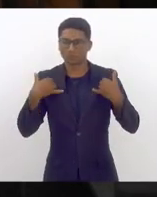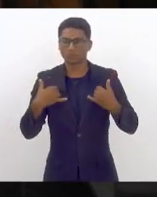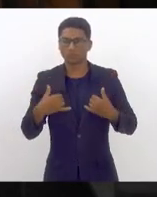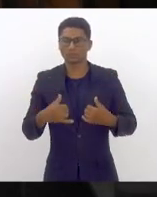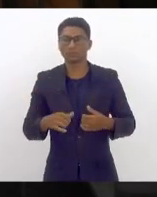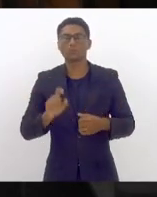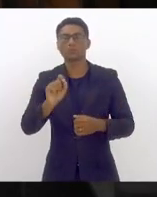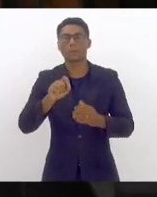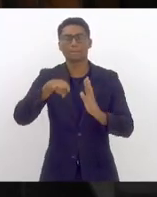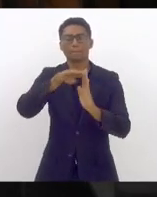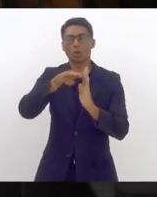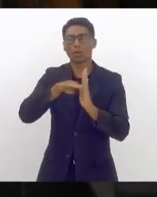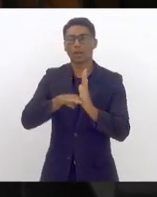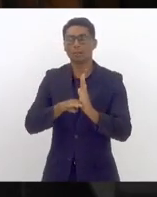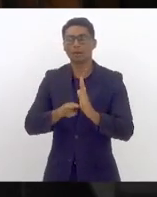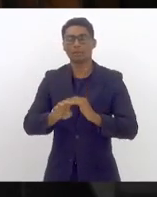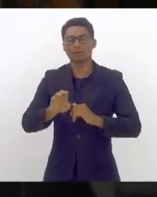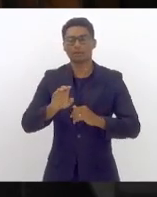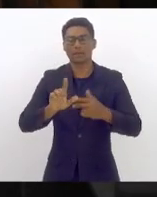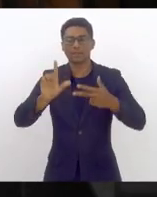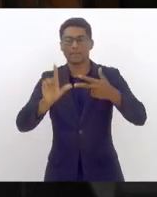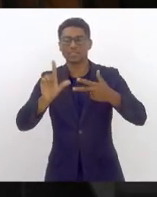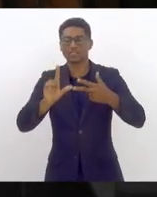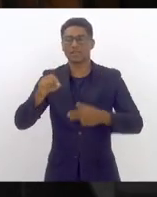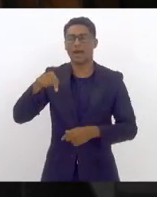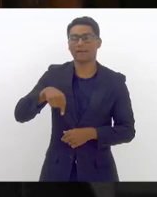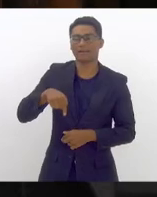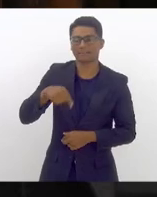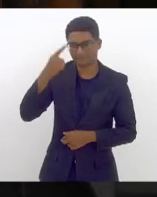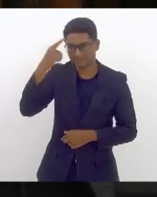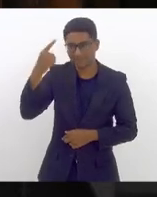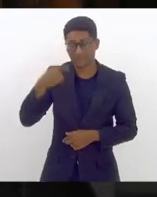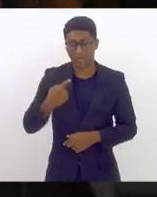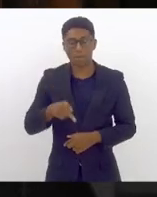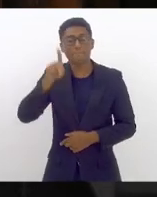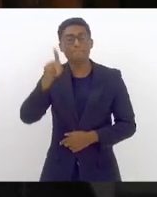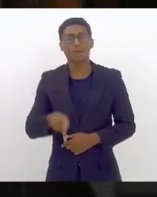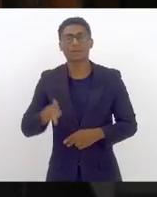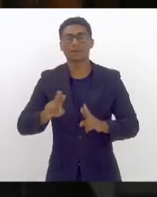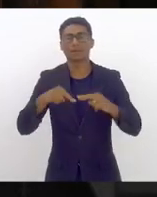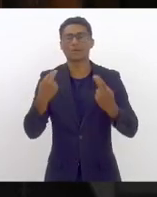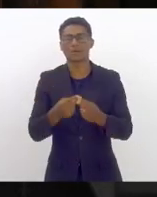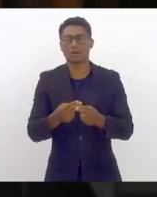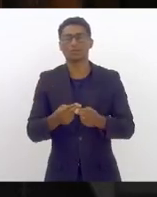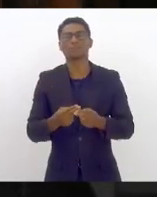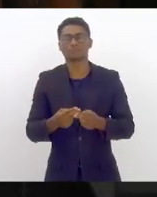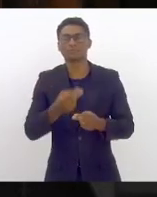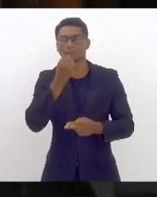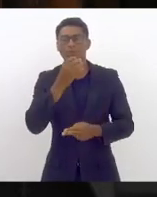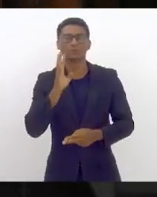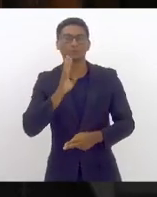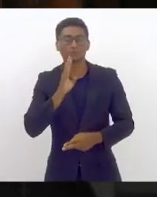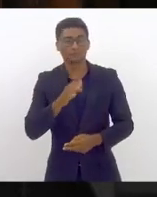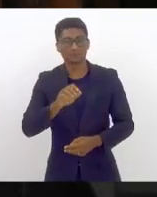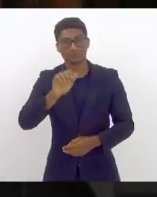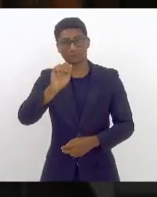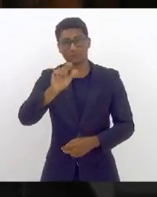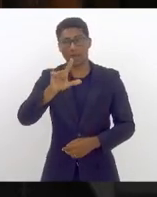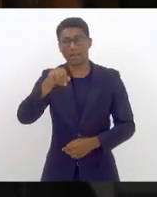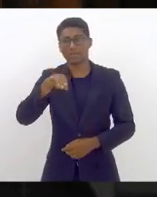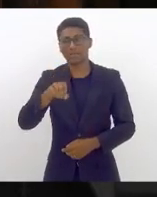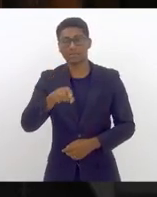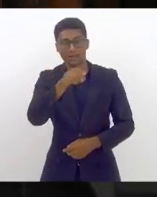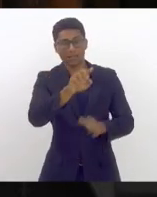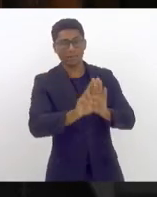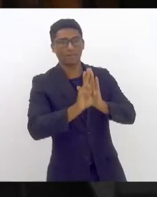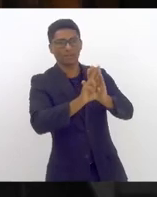aqui e presidir essa sessão inaugural foi muito bacana. Saudar a Aline, representante de todas as comissões da